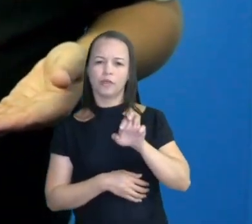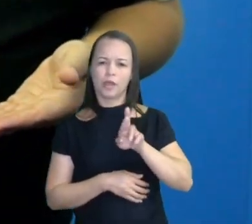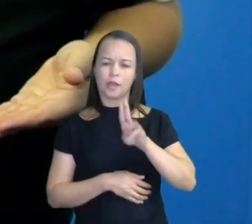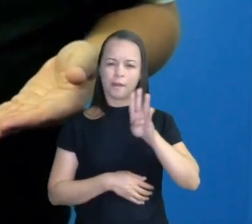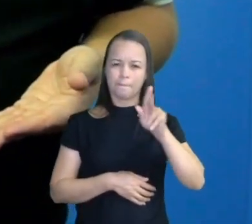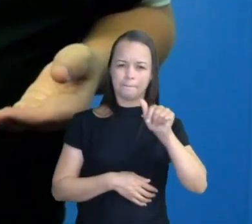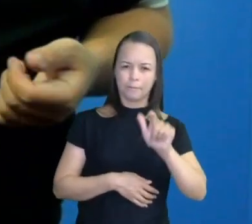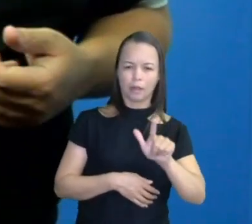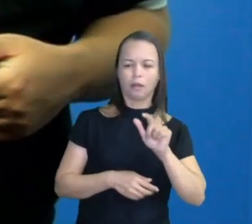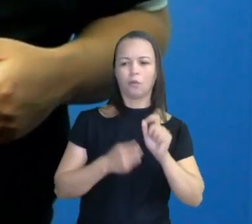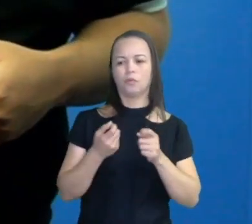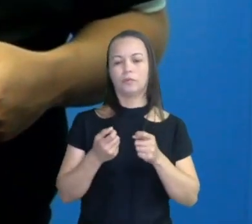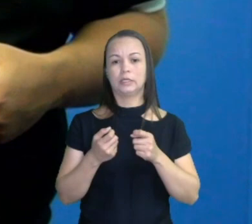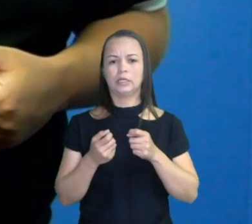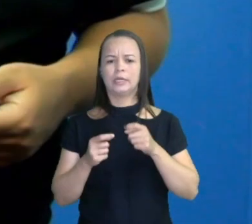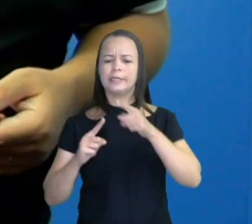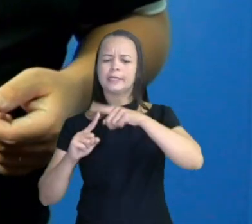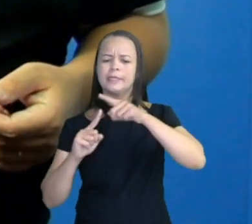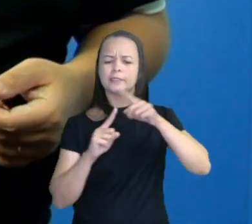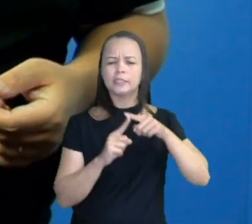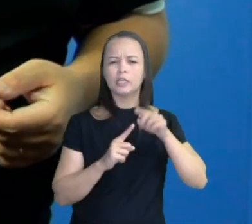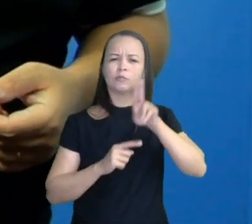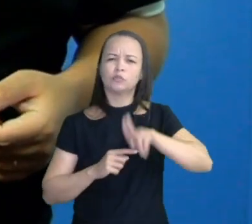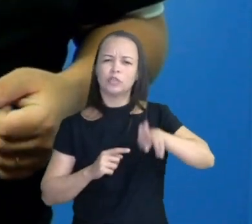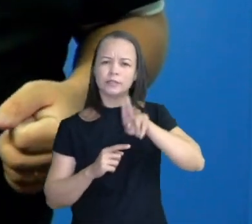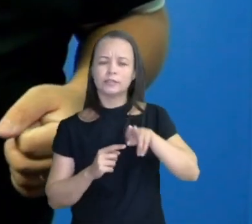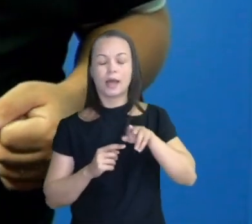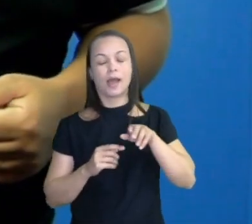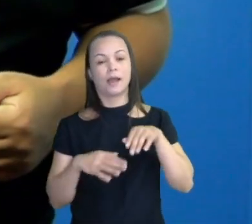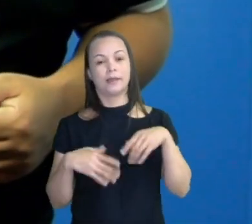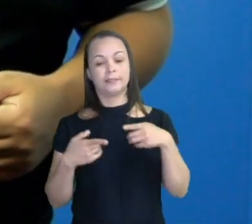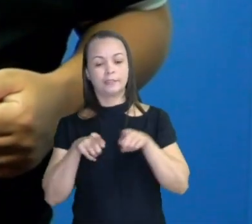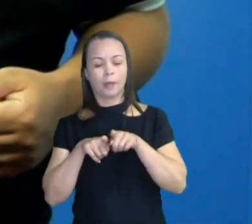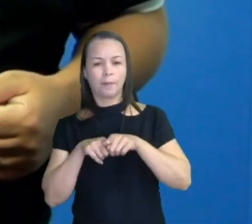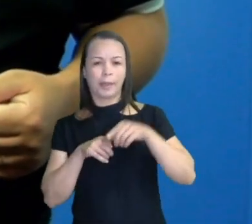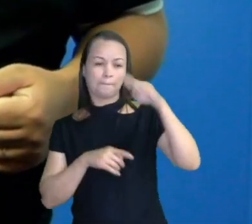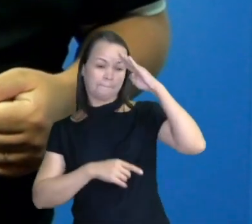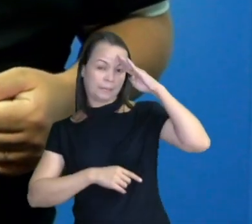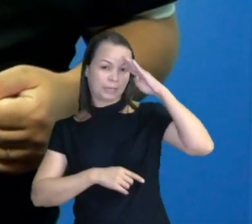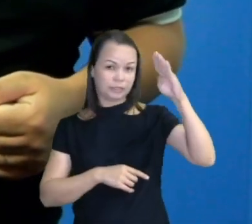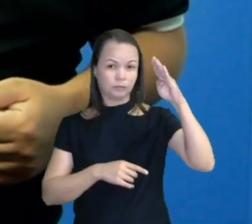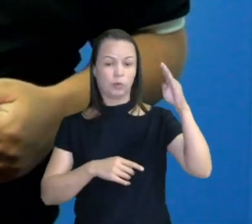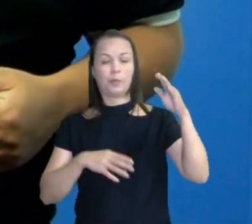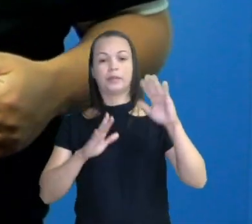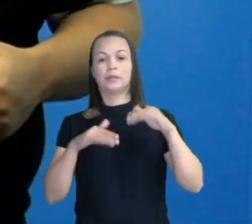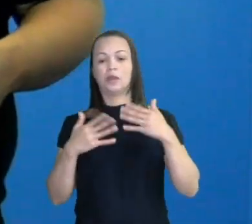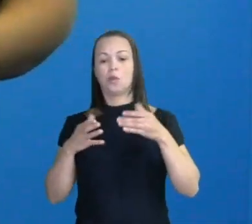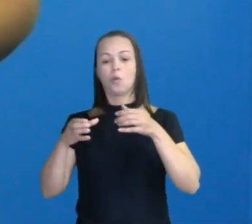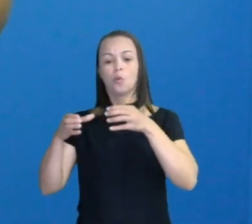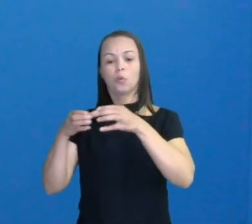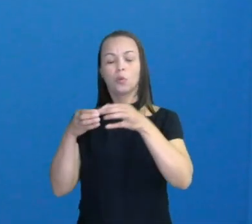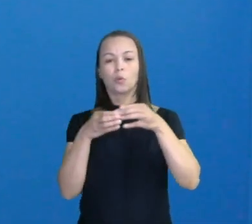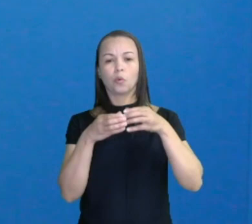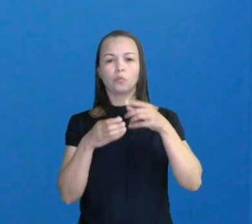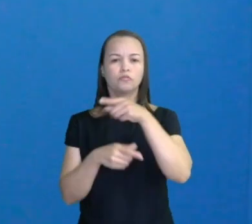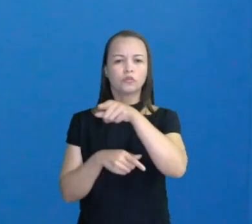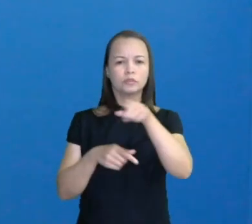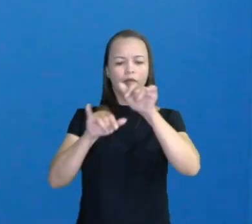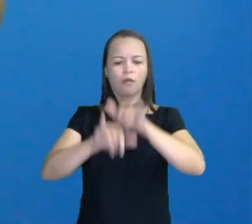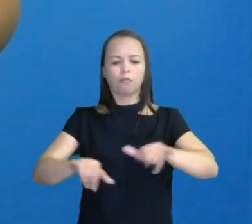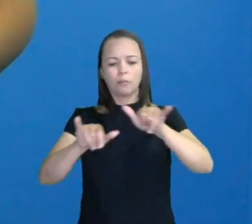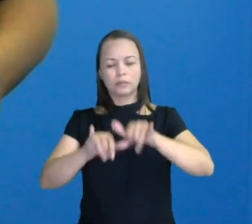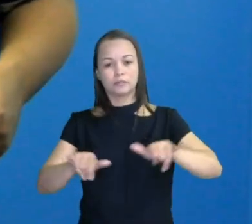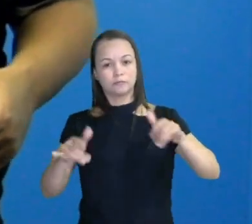e, principalmente, tá bom? Para que grupo você vai passar essa informação, tá